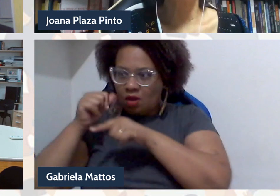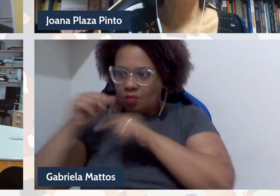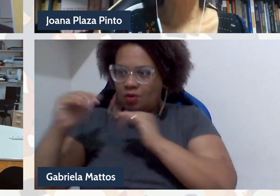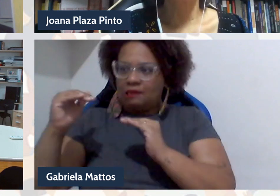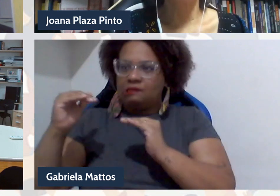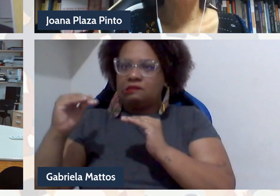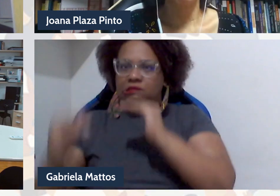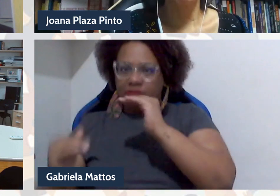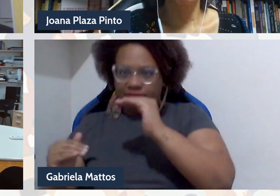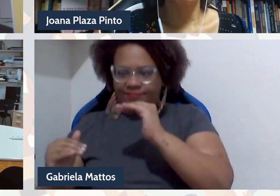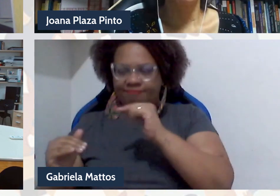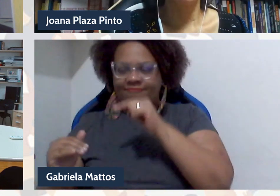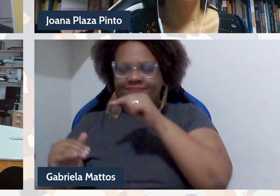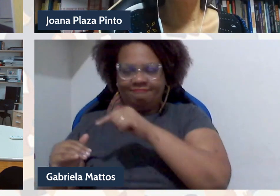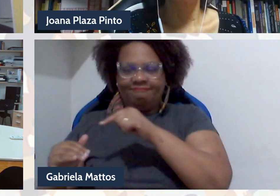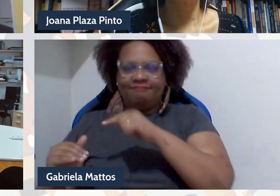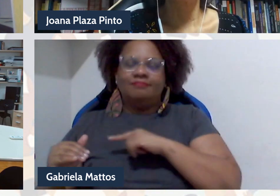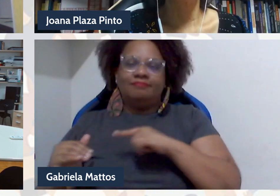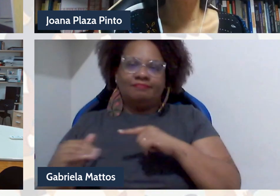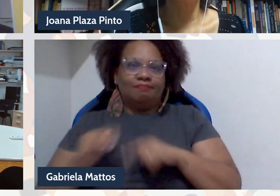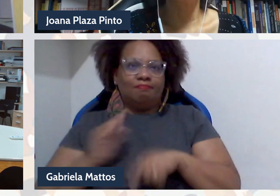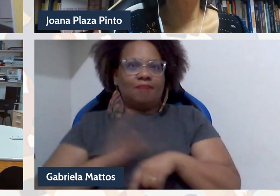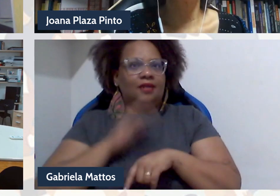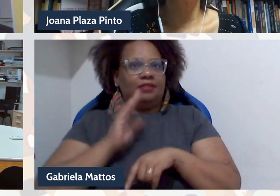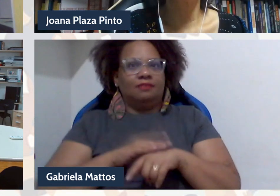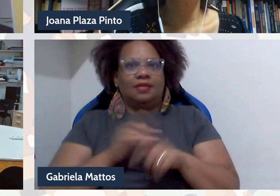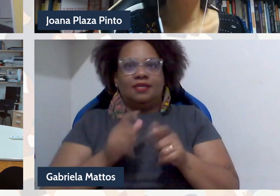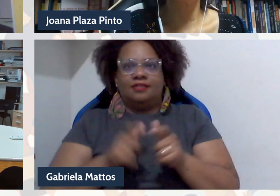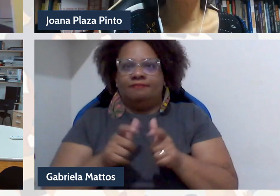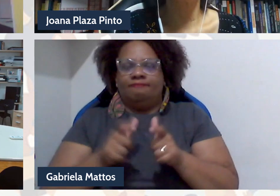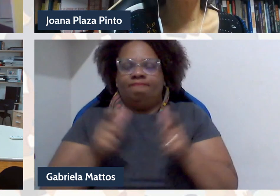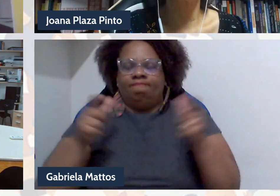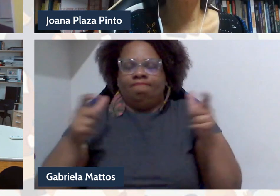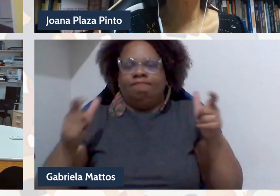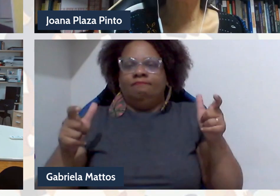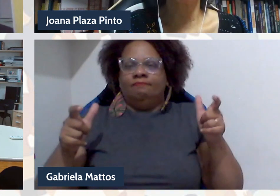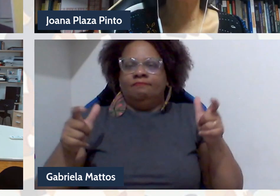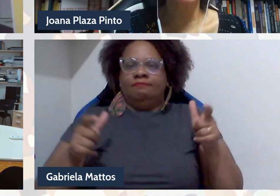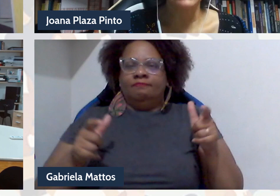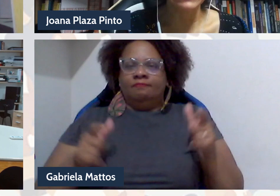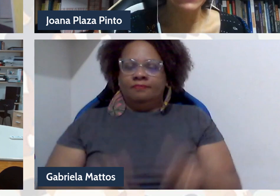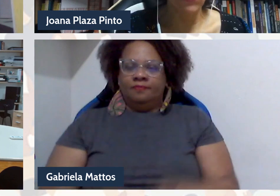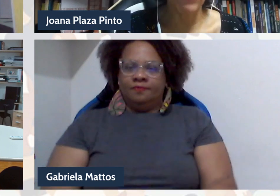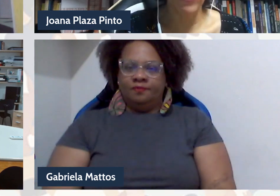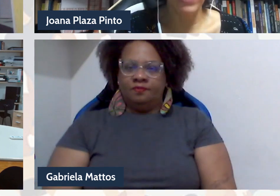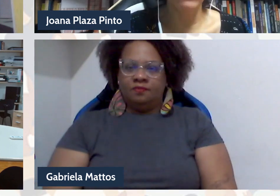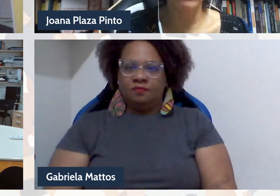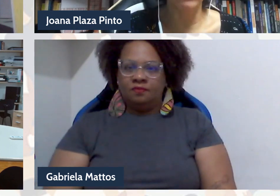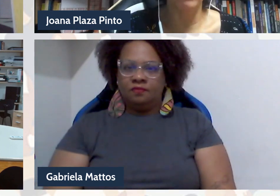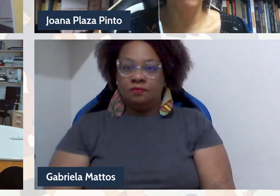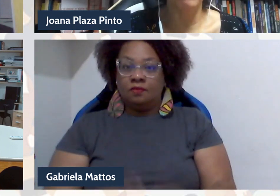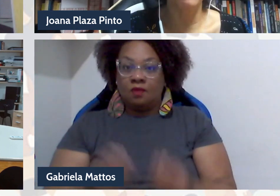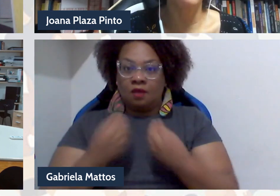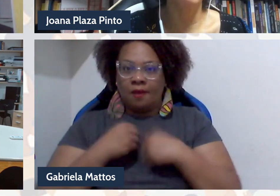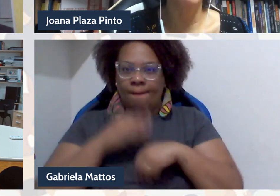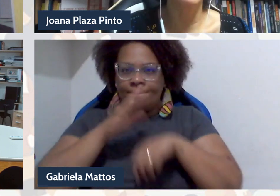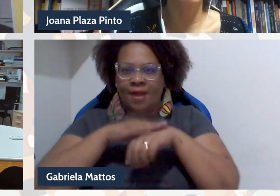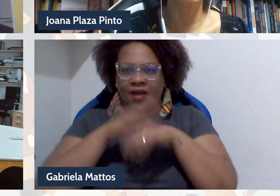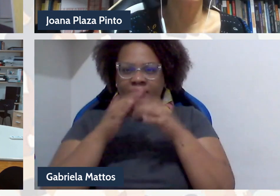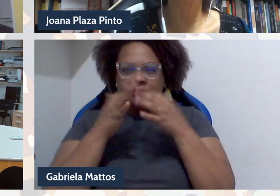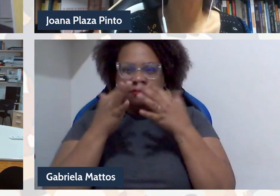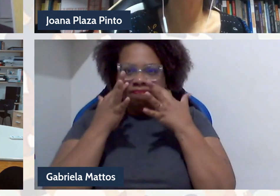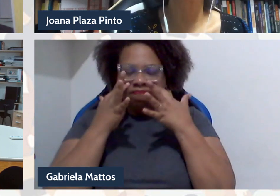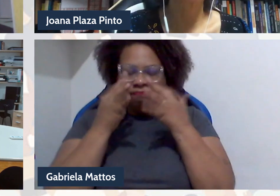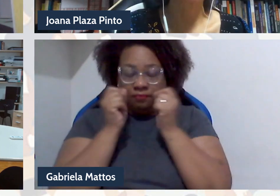uma intensificação, sem dúvida, mas o que me chamou muita atenção para o caso do público que eu estou